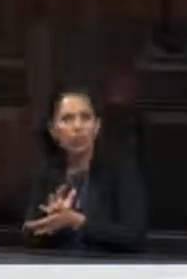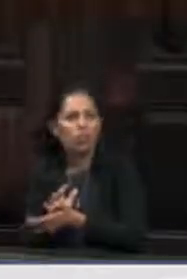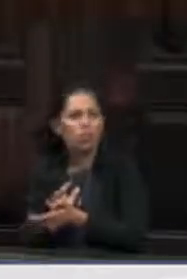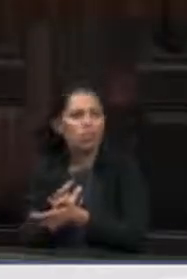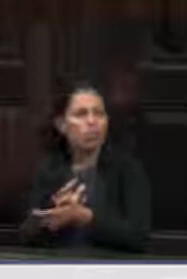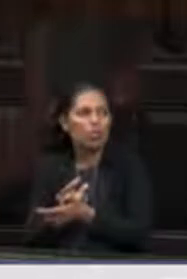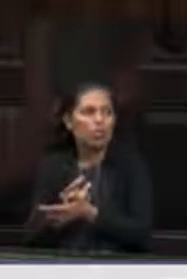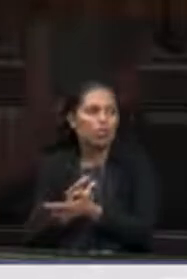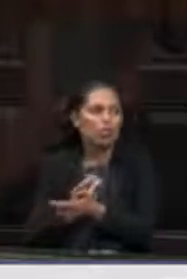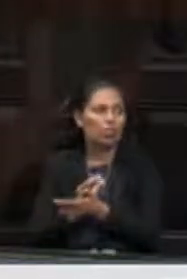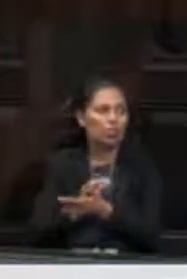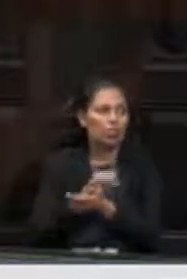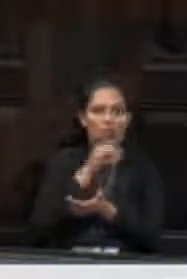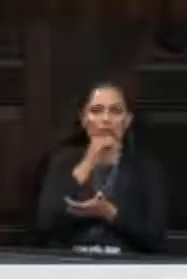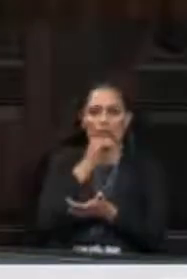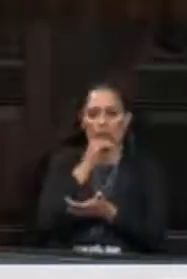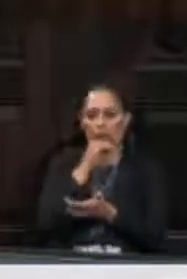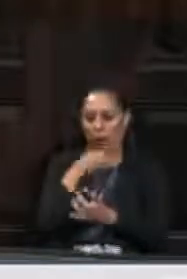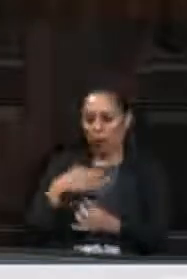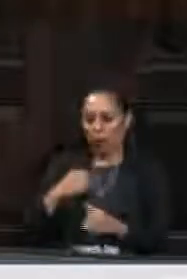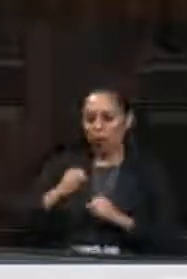Você pode fazer